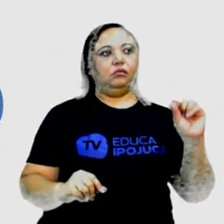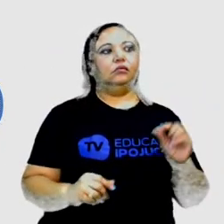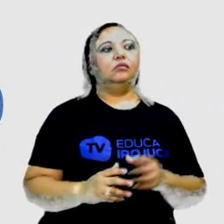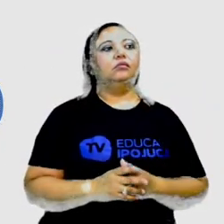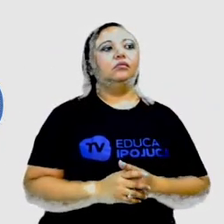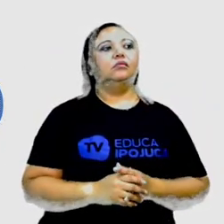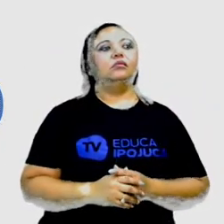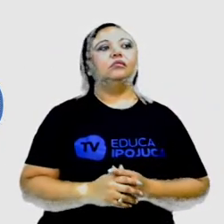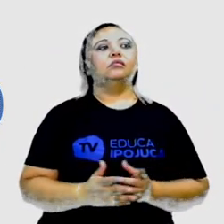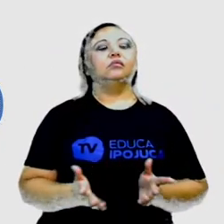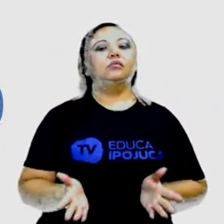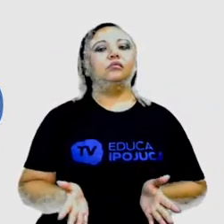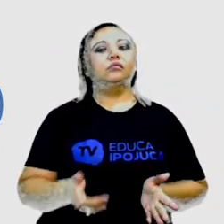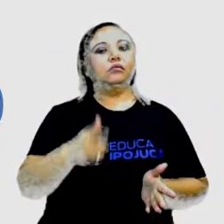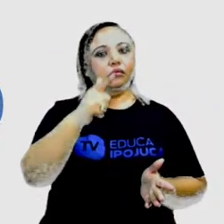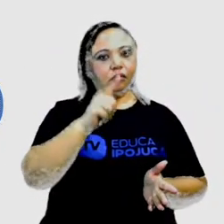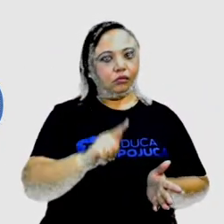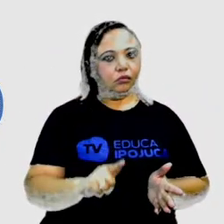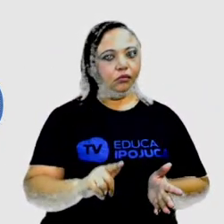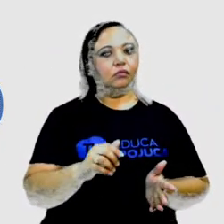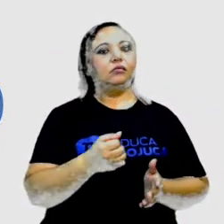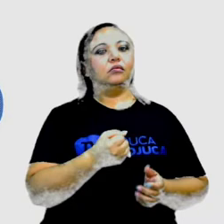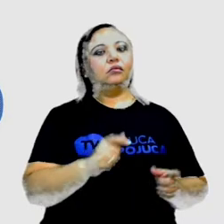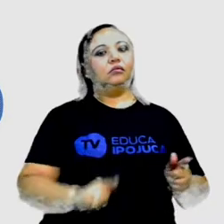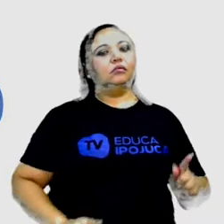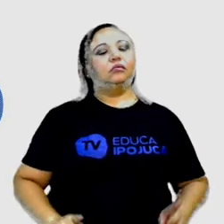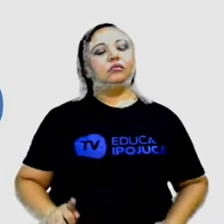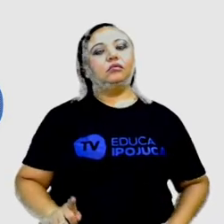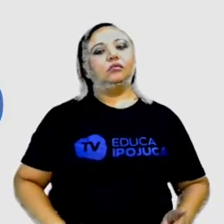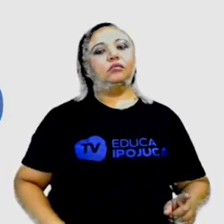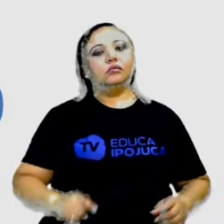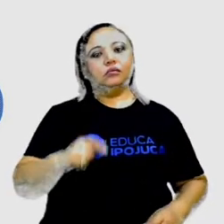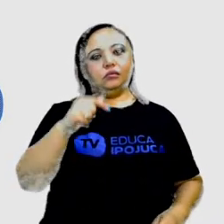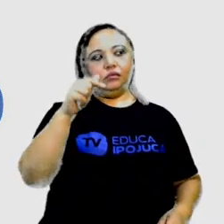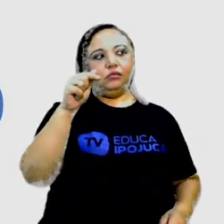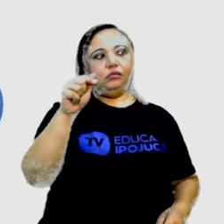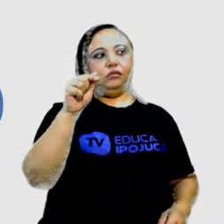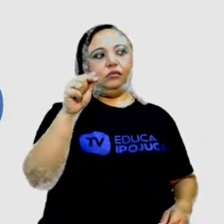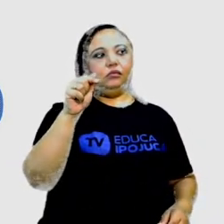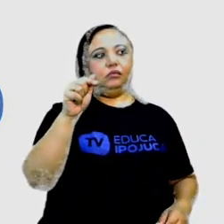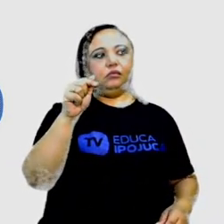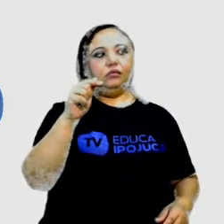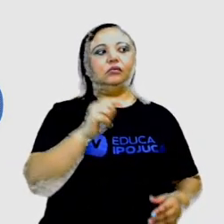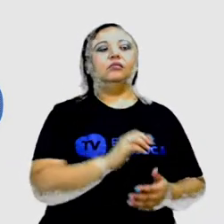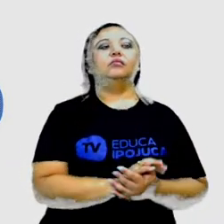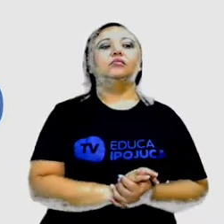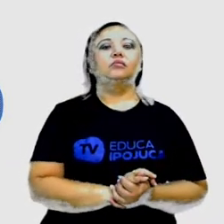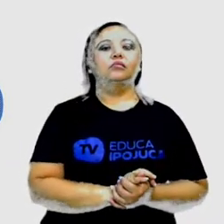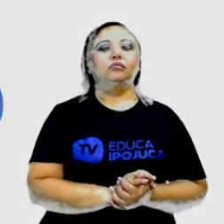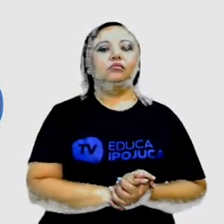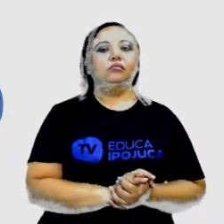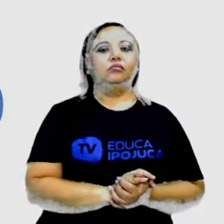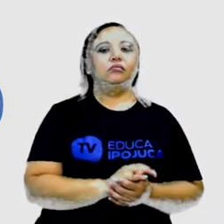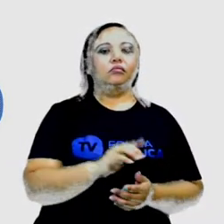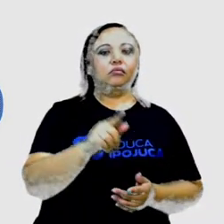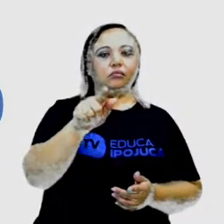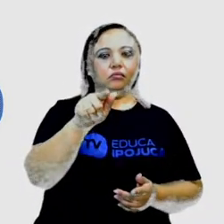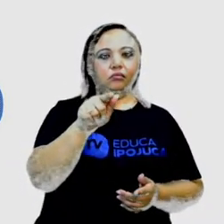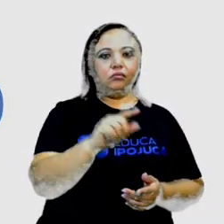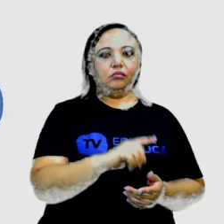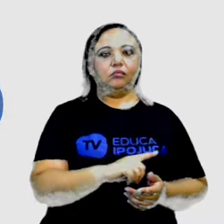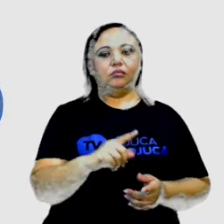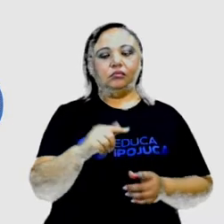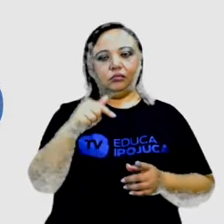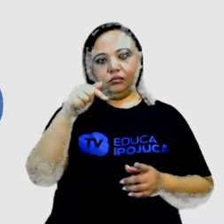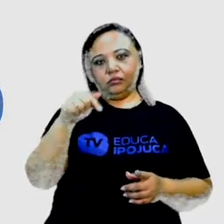é. Próximo número primo é 7. Olha aí, está ficando bem legal para a gente. Será que aí